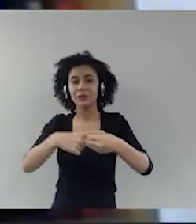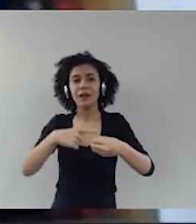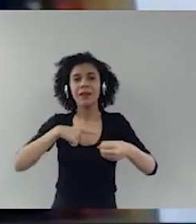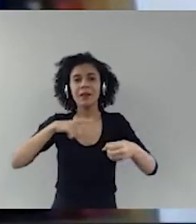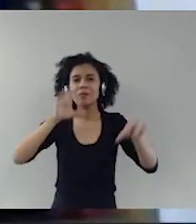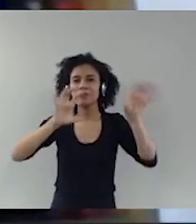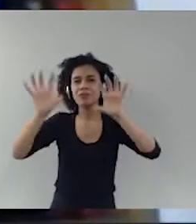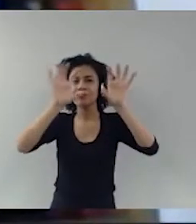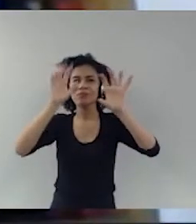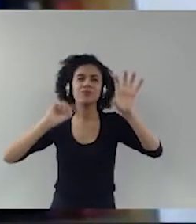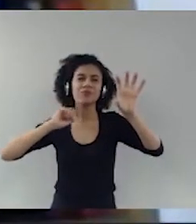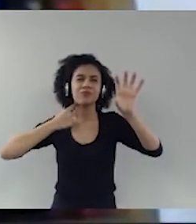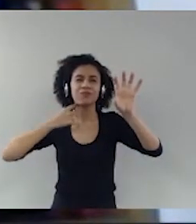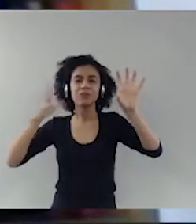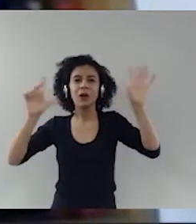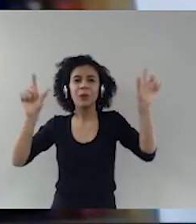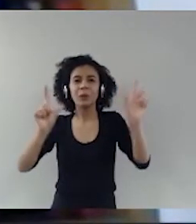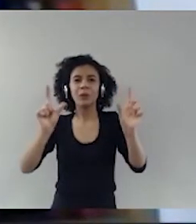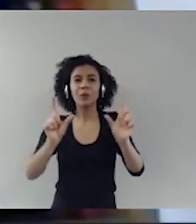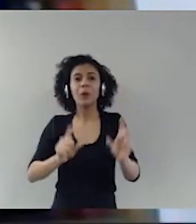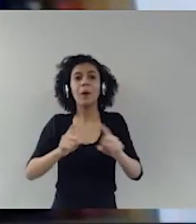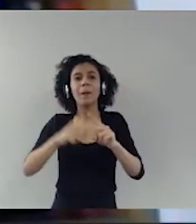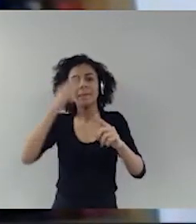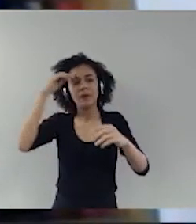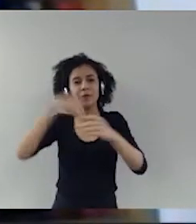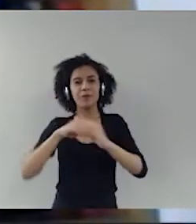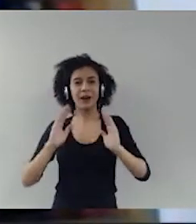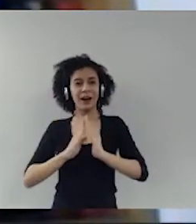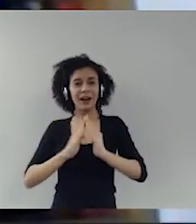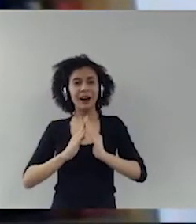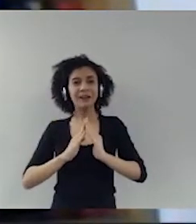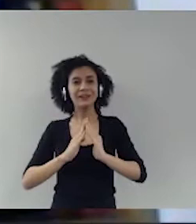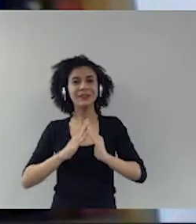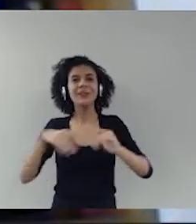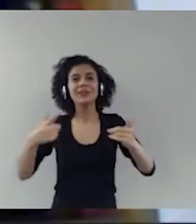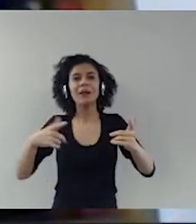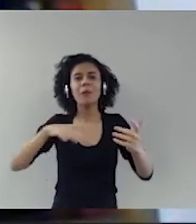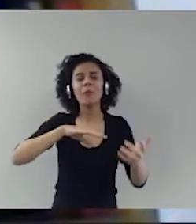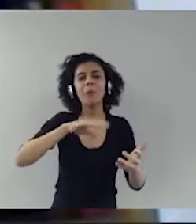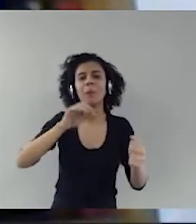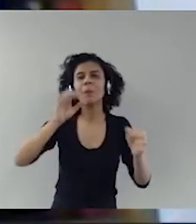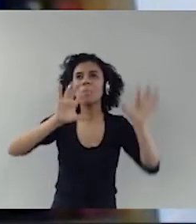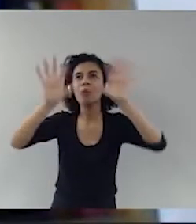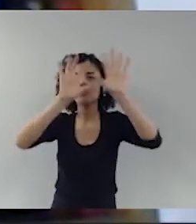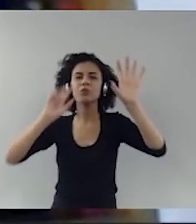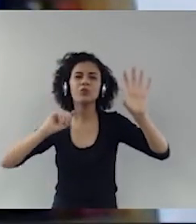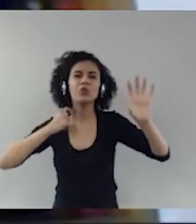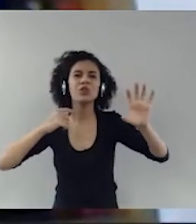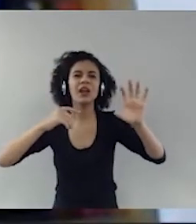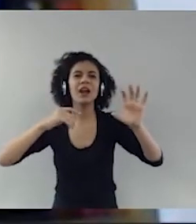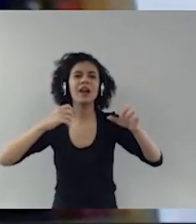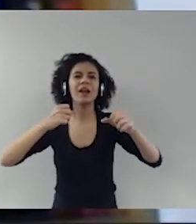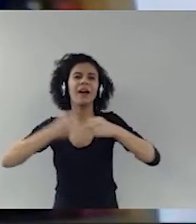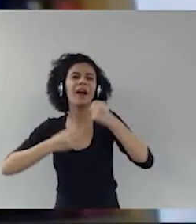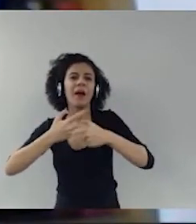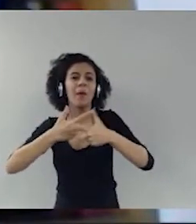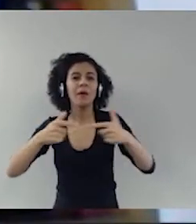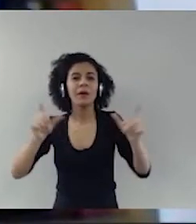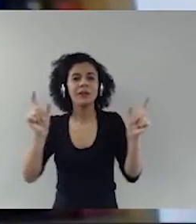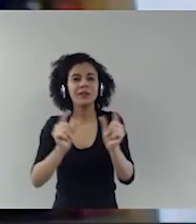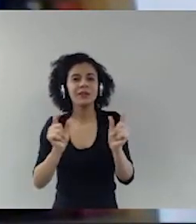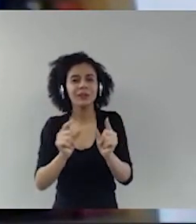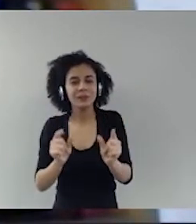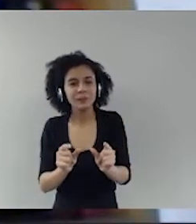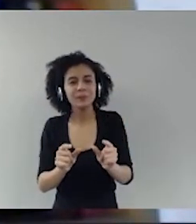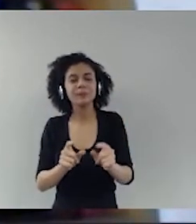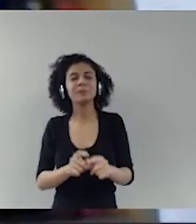muito em determinado período por conta do isolamento. Até agora, a semana passada, ou essa semana ainda, teve umas onças que